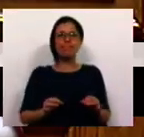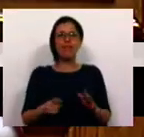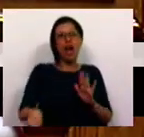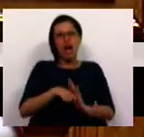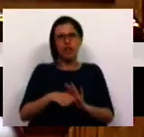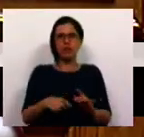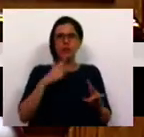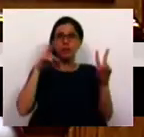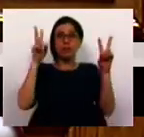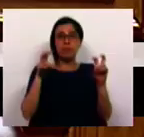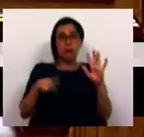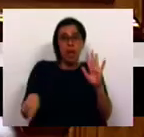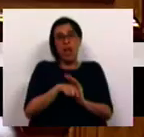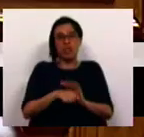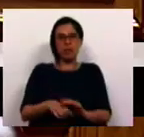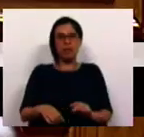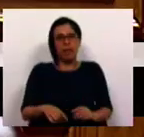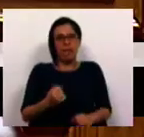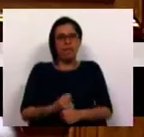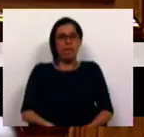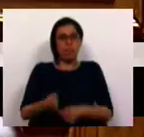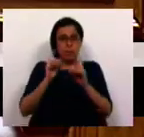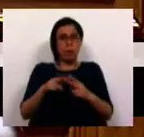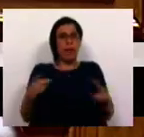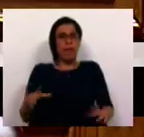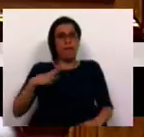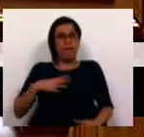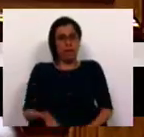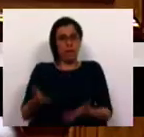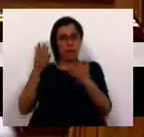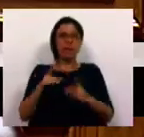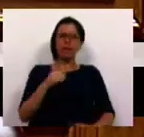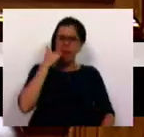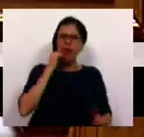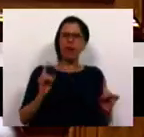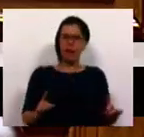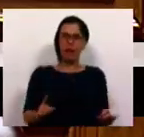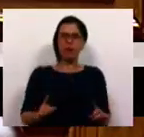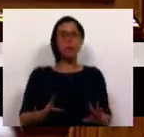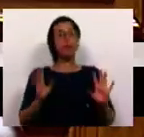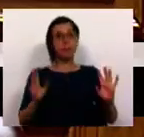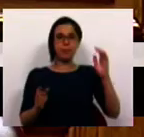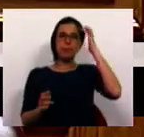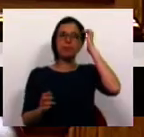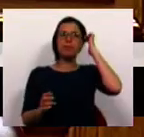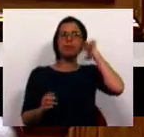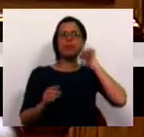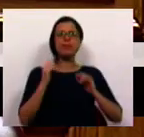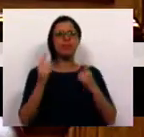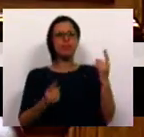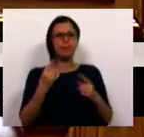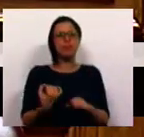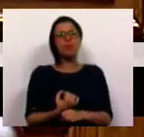tramar, se me permitem a expressão, tramar as próprias autarquias. E isto é grave, para além de que há